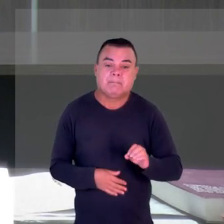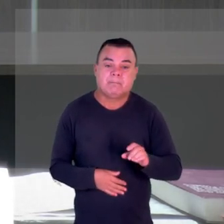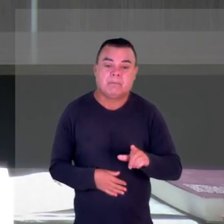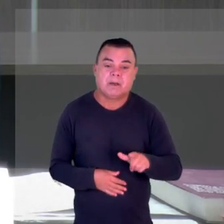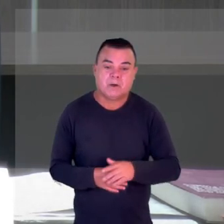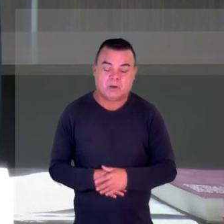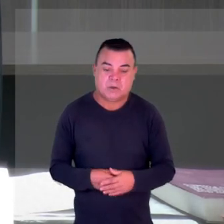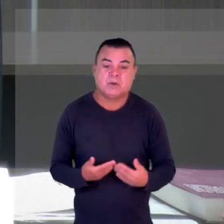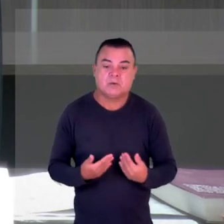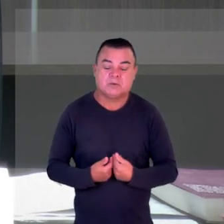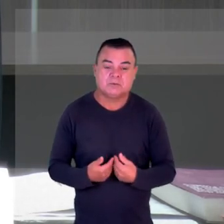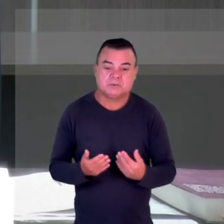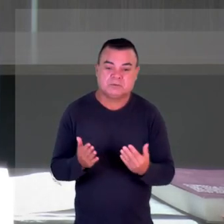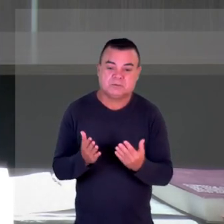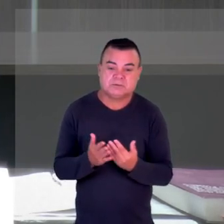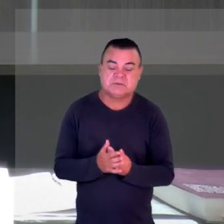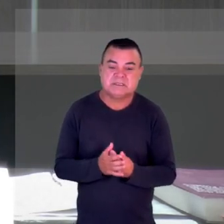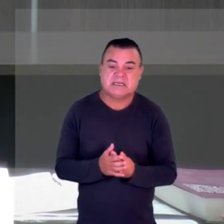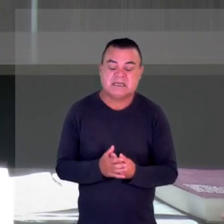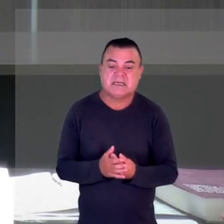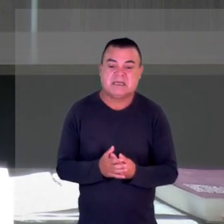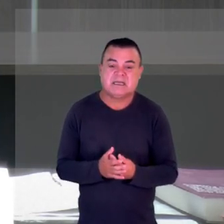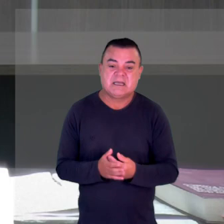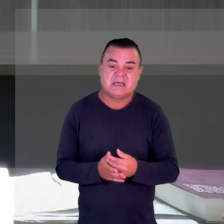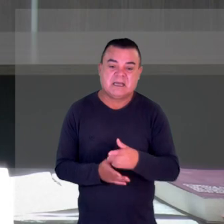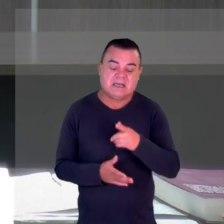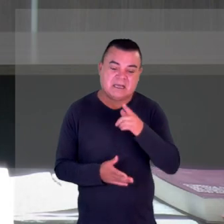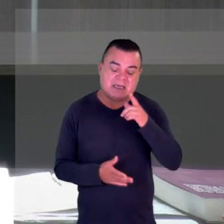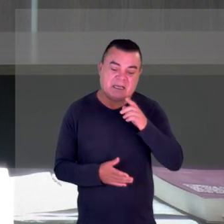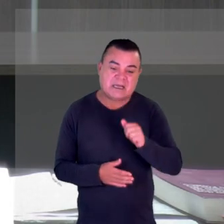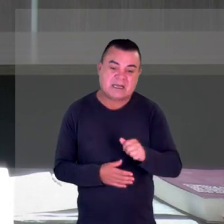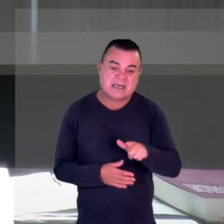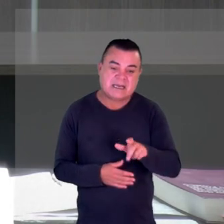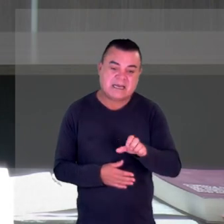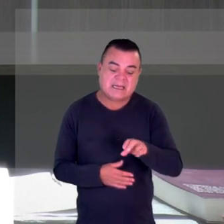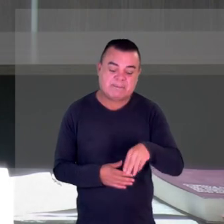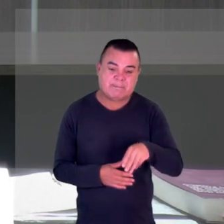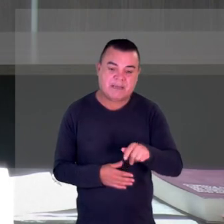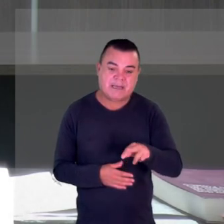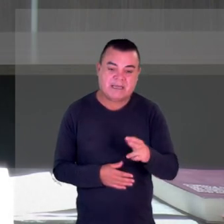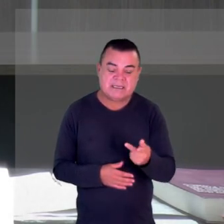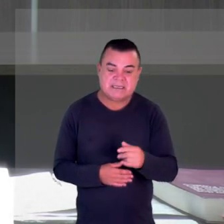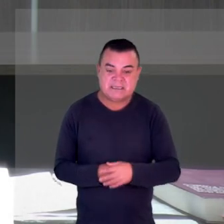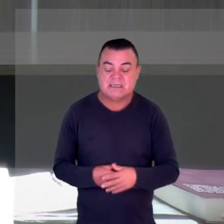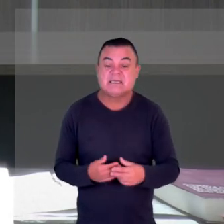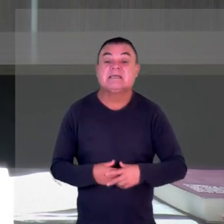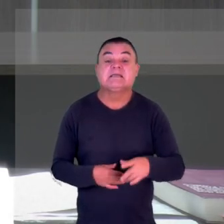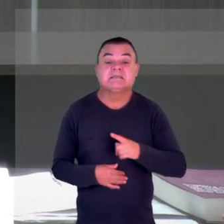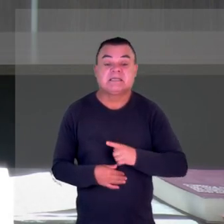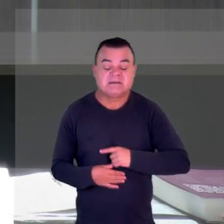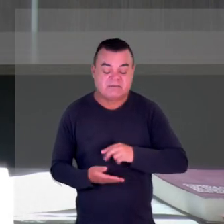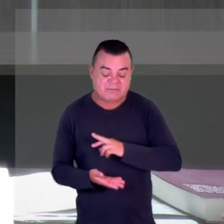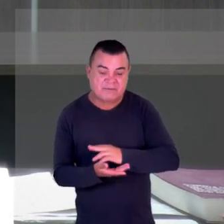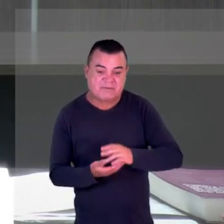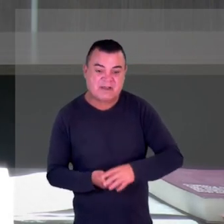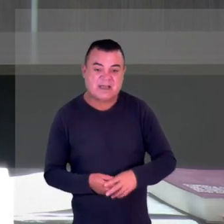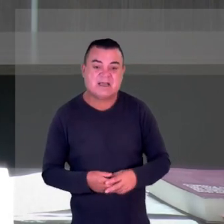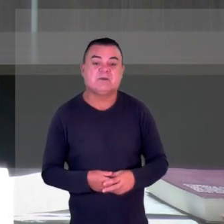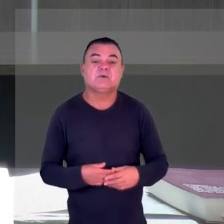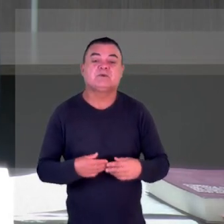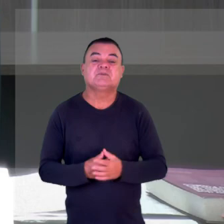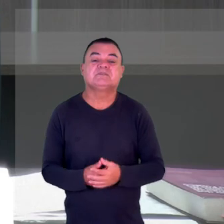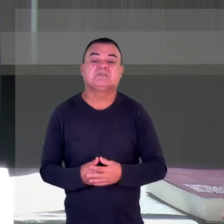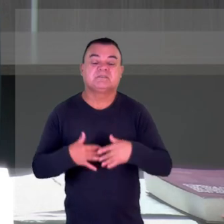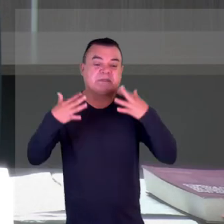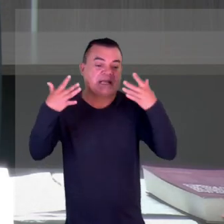atlas do agronegócio no Brasil e ali tem muitas colocações interessantes né a gente não vou não vou